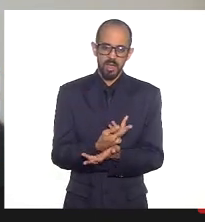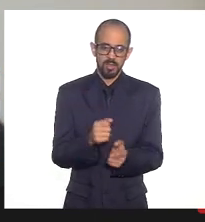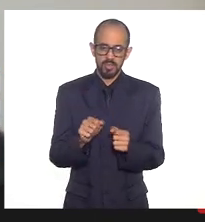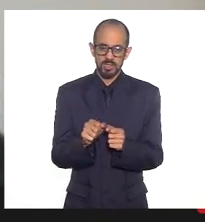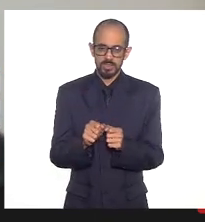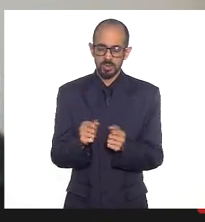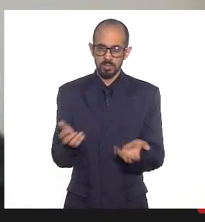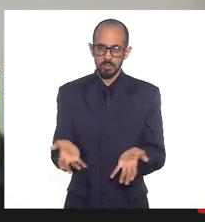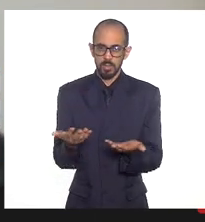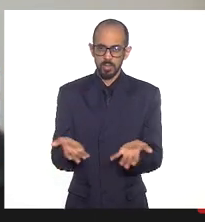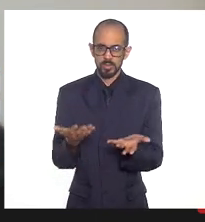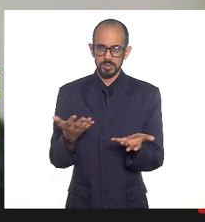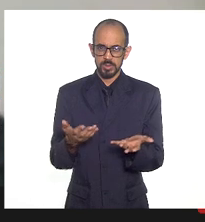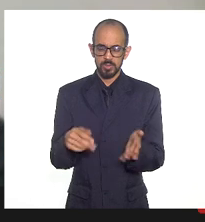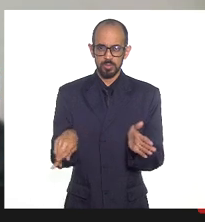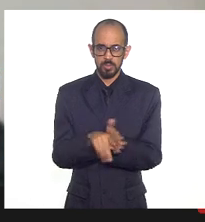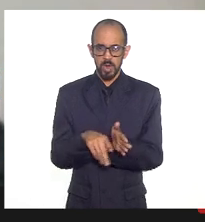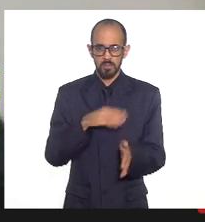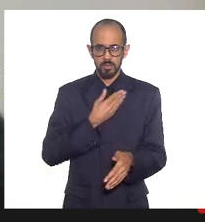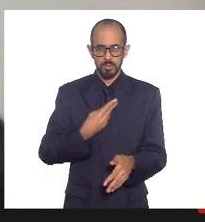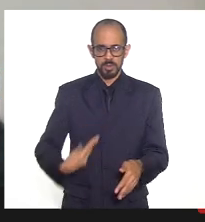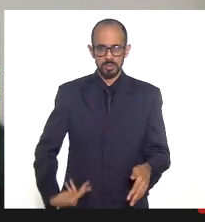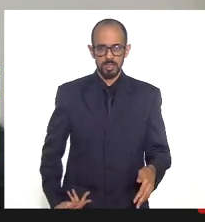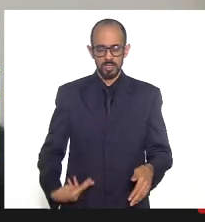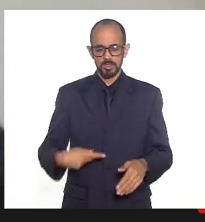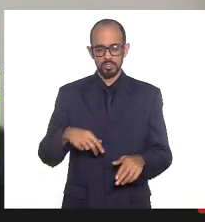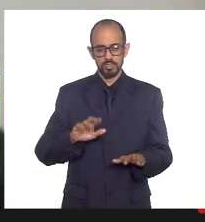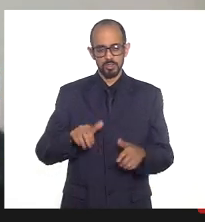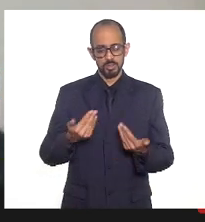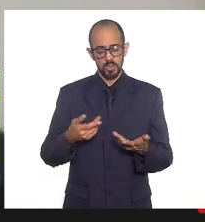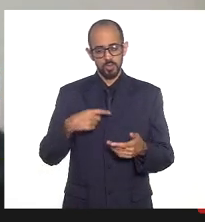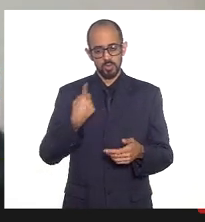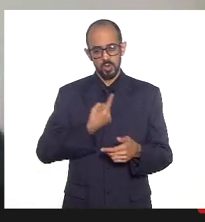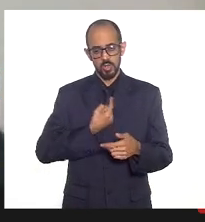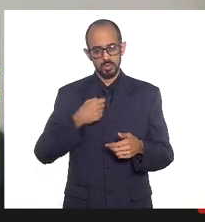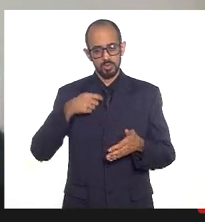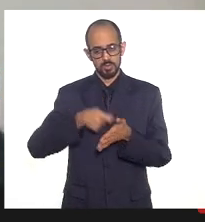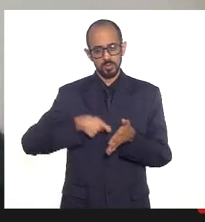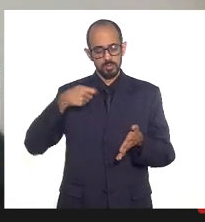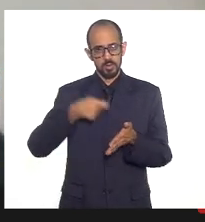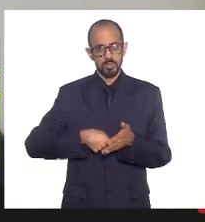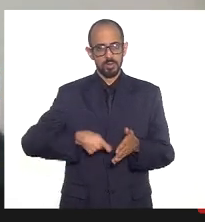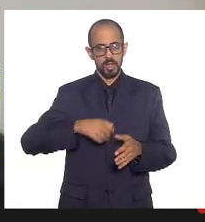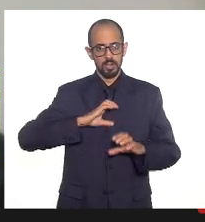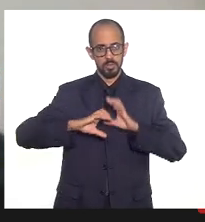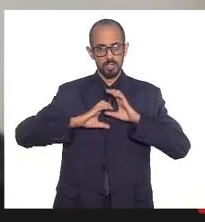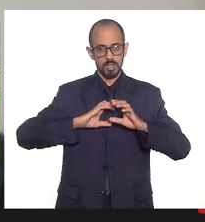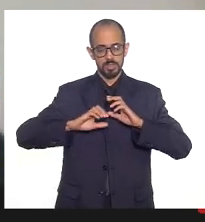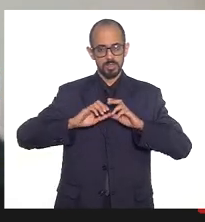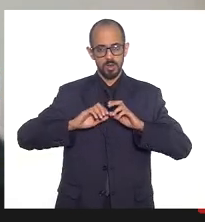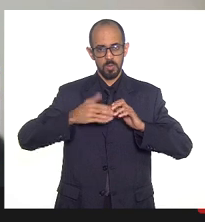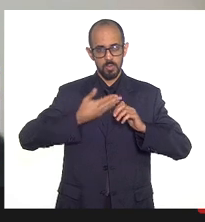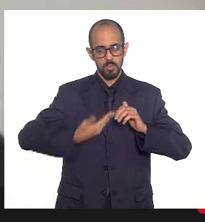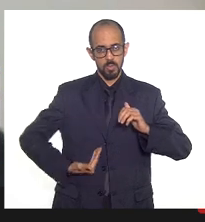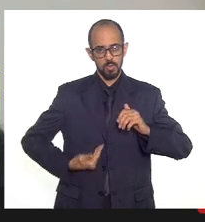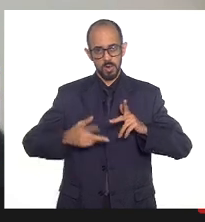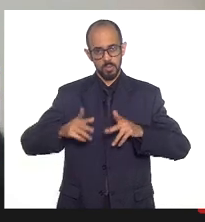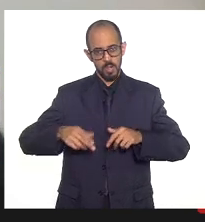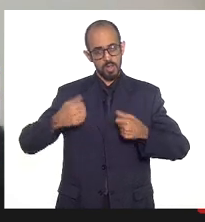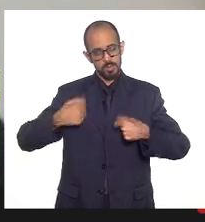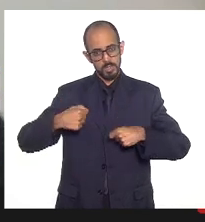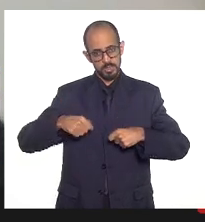pessoal, inclusive, do presidente. E a gente está aqui para lutar pela comunicação pública, de fato, como ela deve ser. E